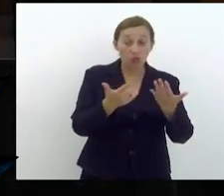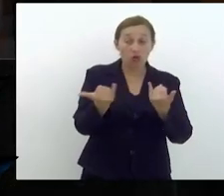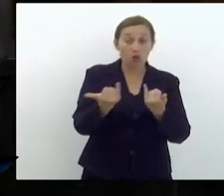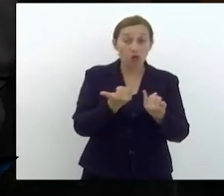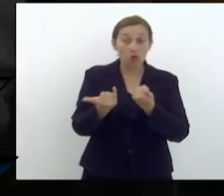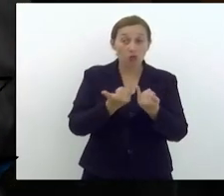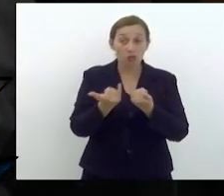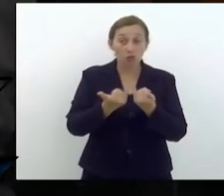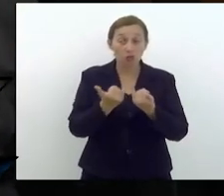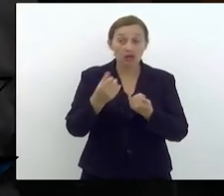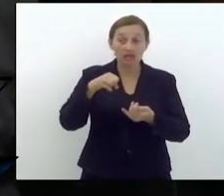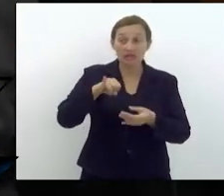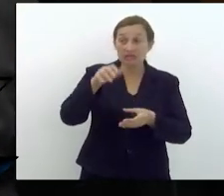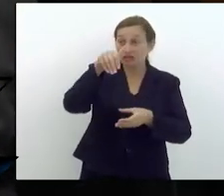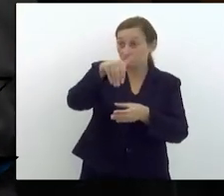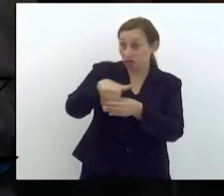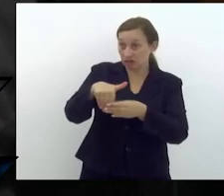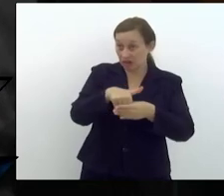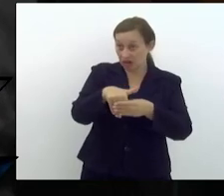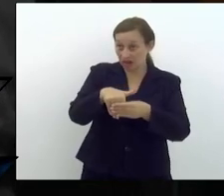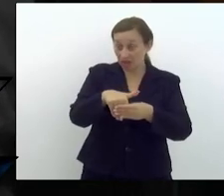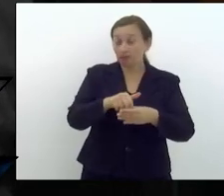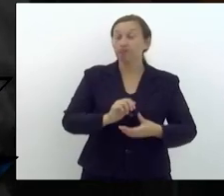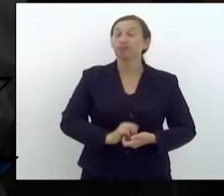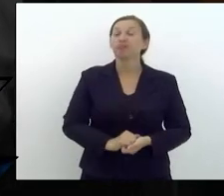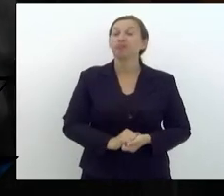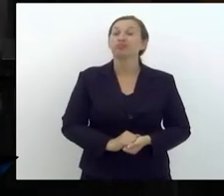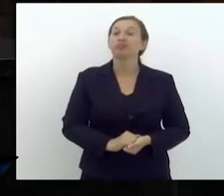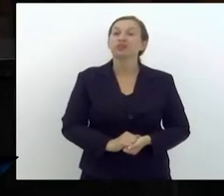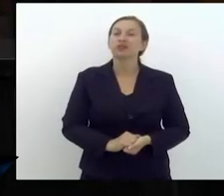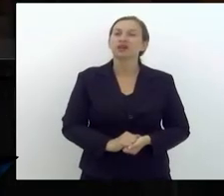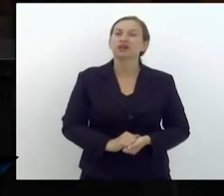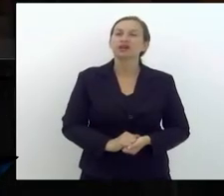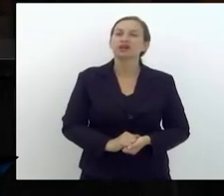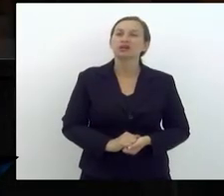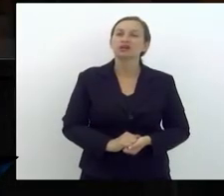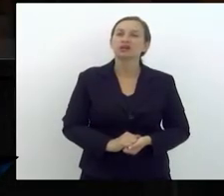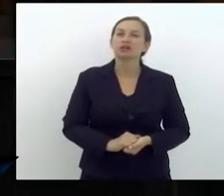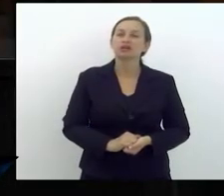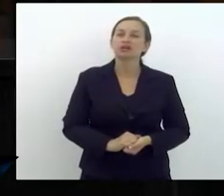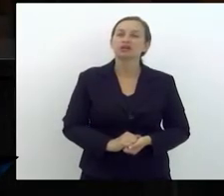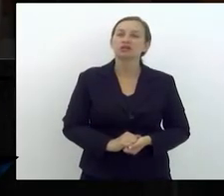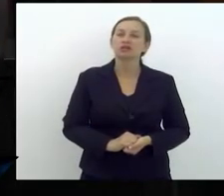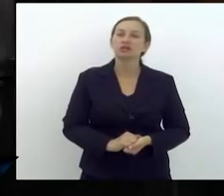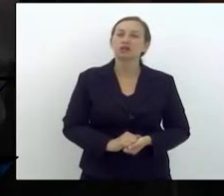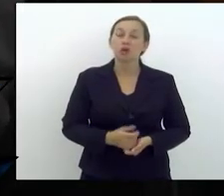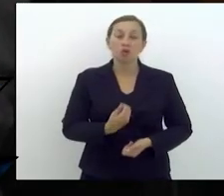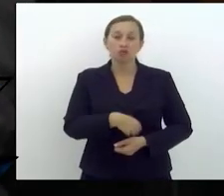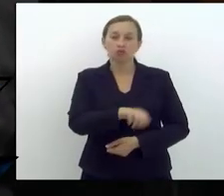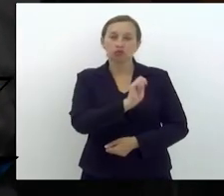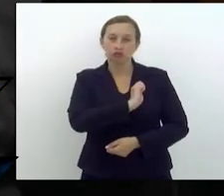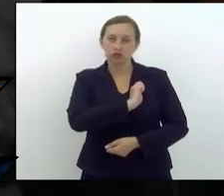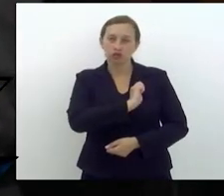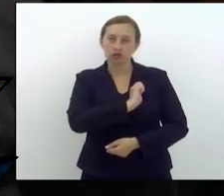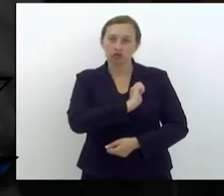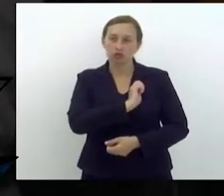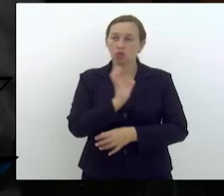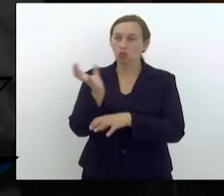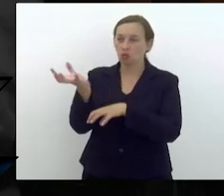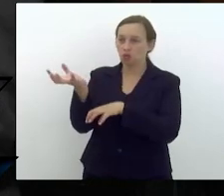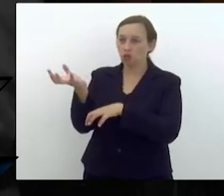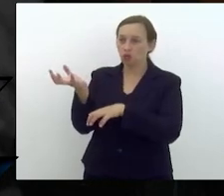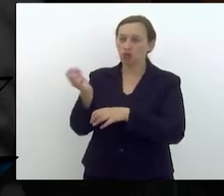se votará se votará o acabou o sufiscal no Congresso